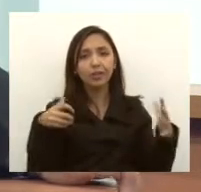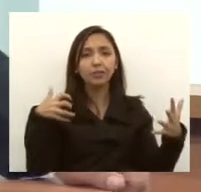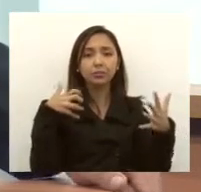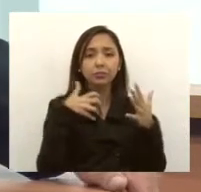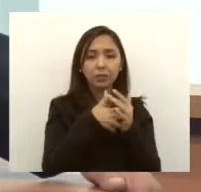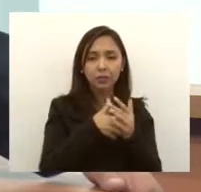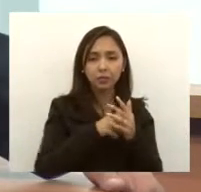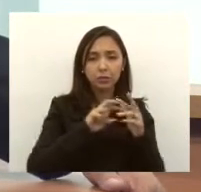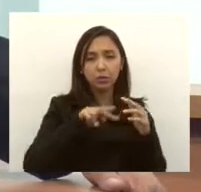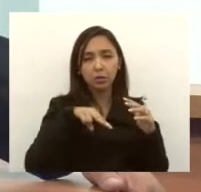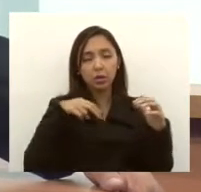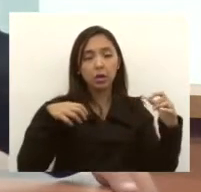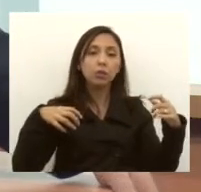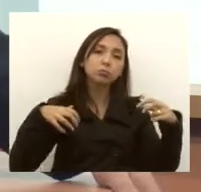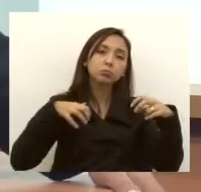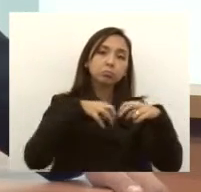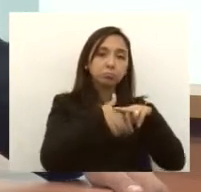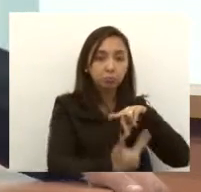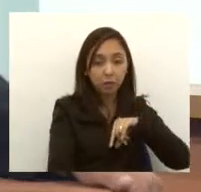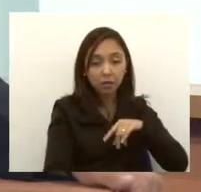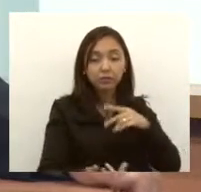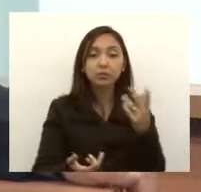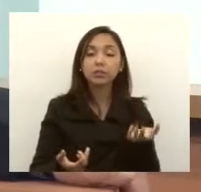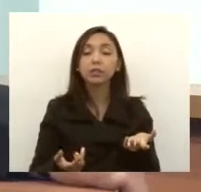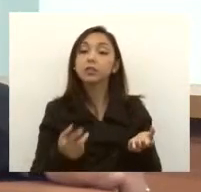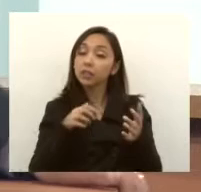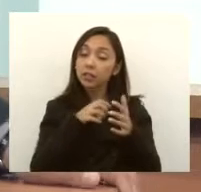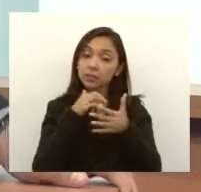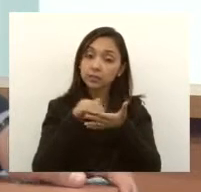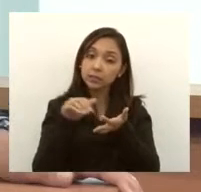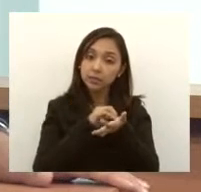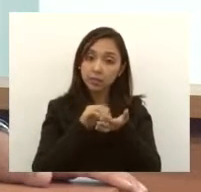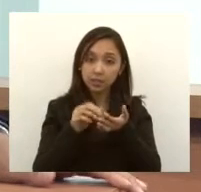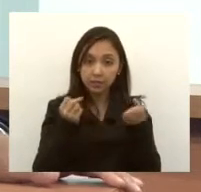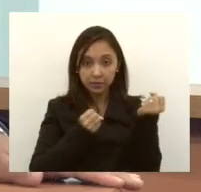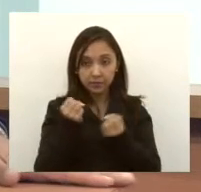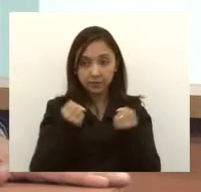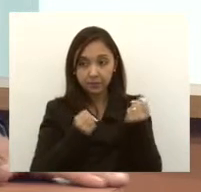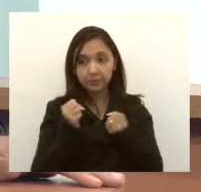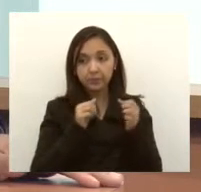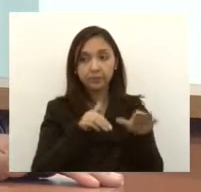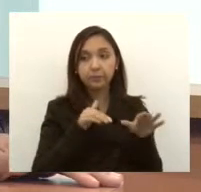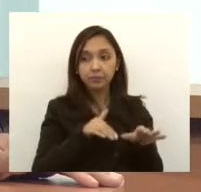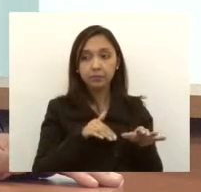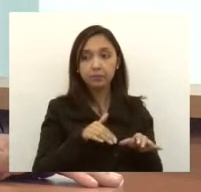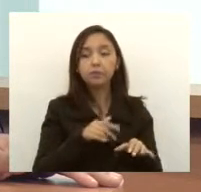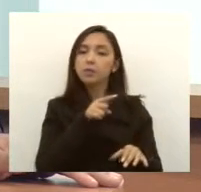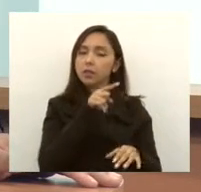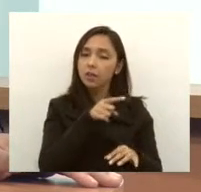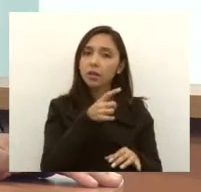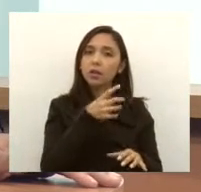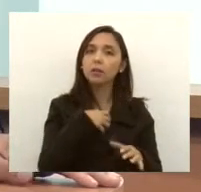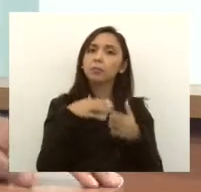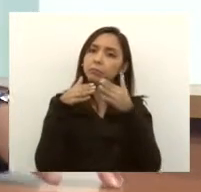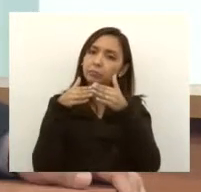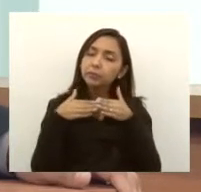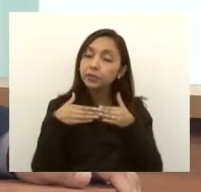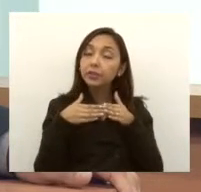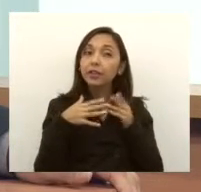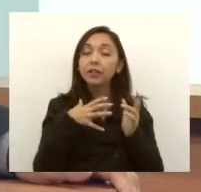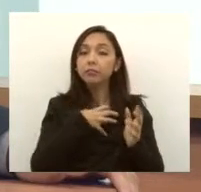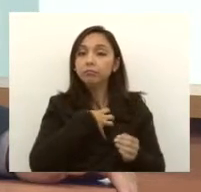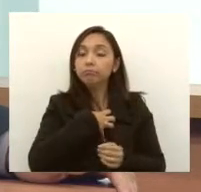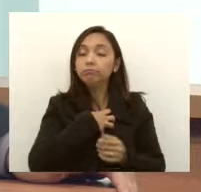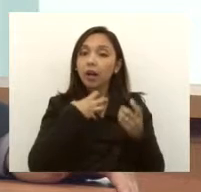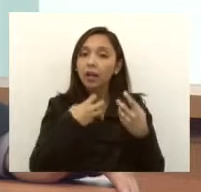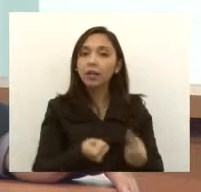acidentes, atropelamentos que haviam ali, e a Secretaria de Trânsito e Transporte foi sensível ao nosso pedido